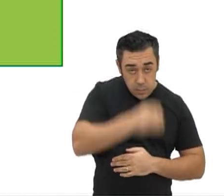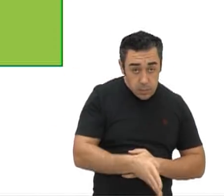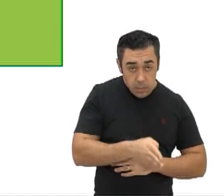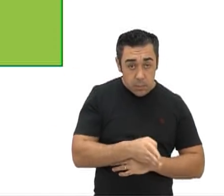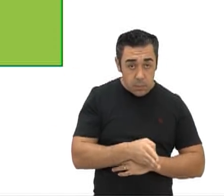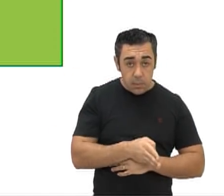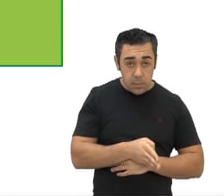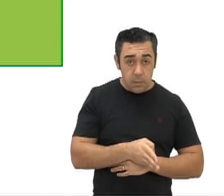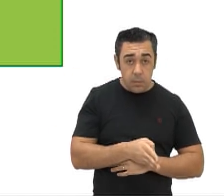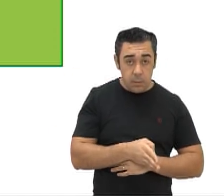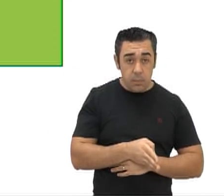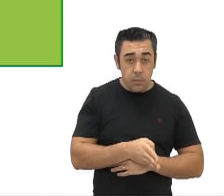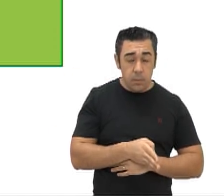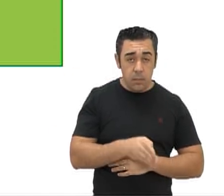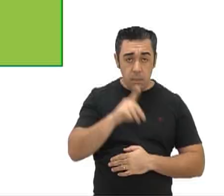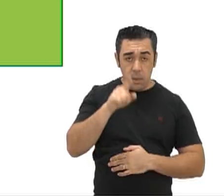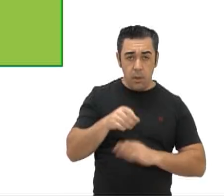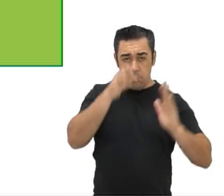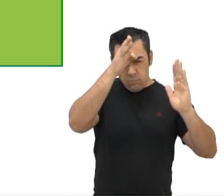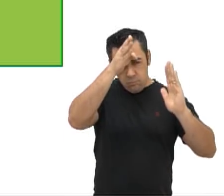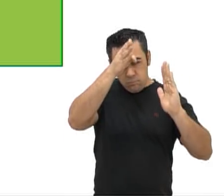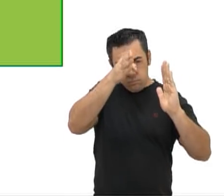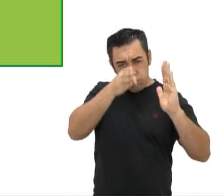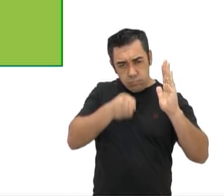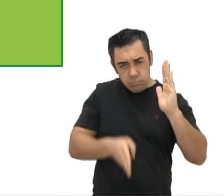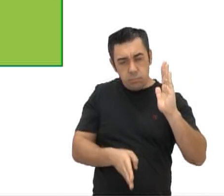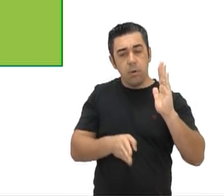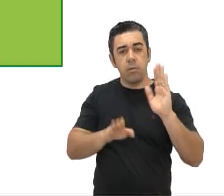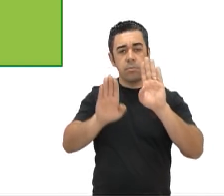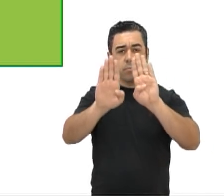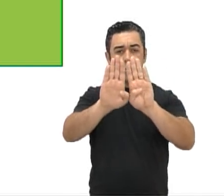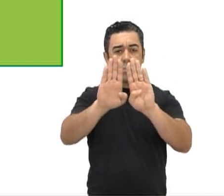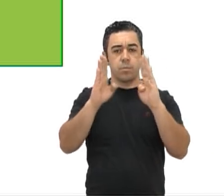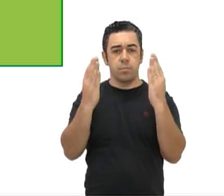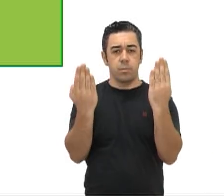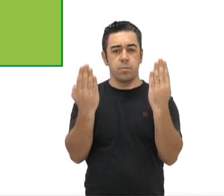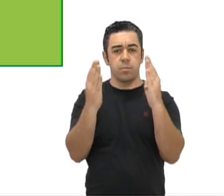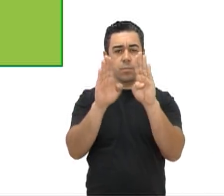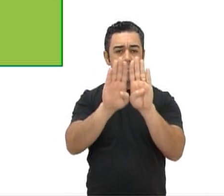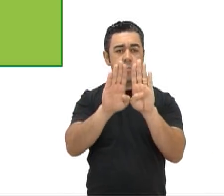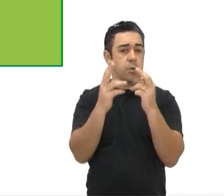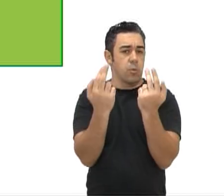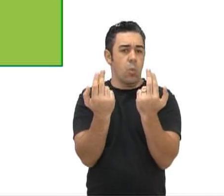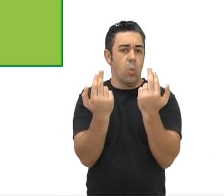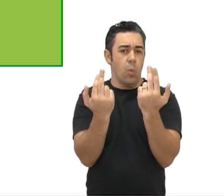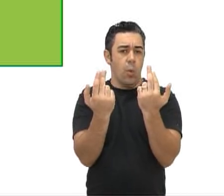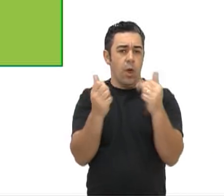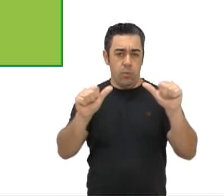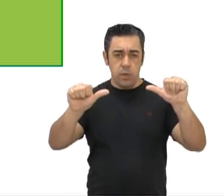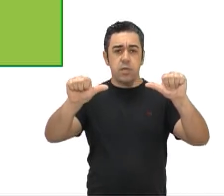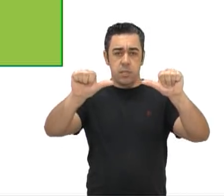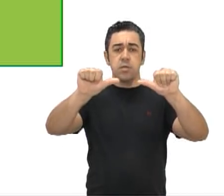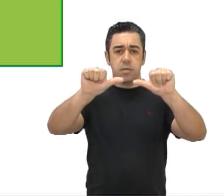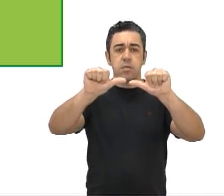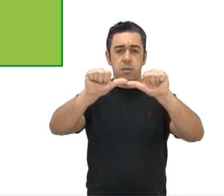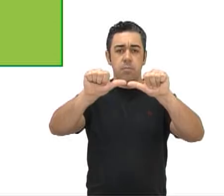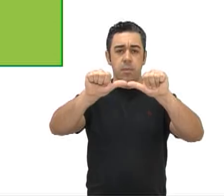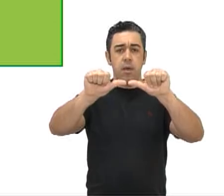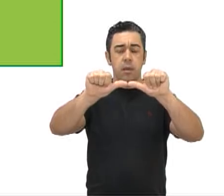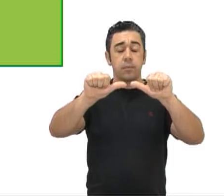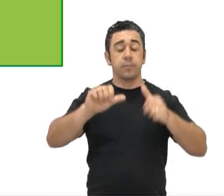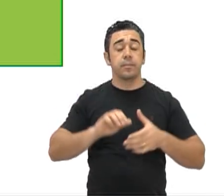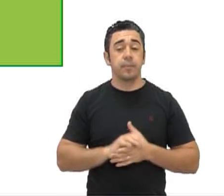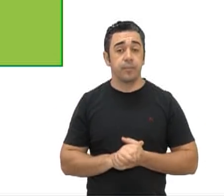simetria no sentido vertical, bem ao meio da figura, você tem os dois lados com a mesma